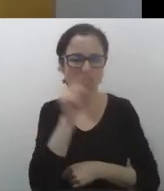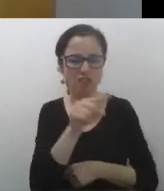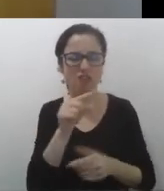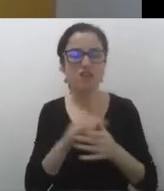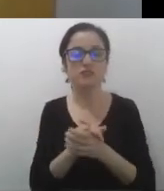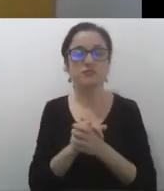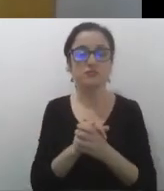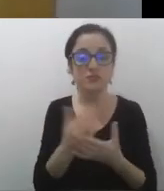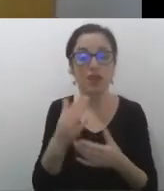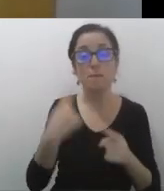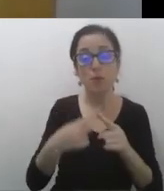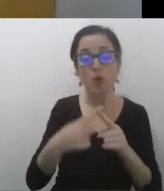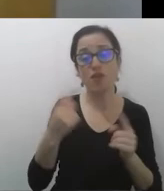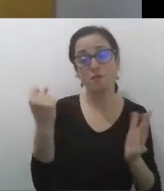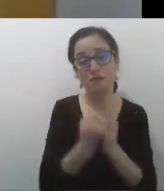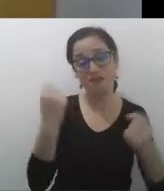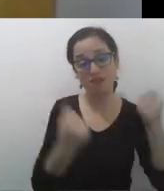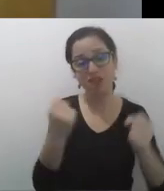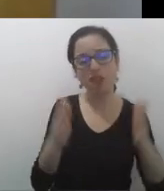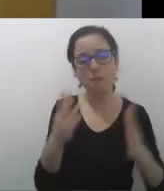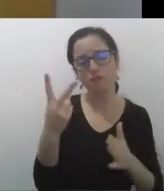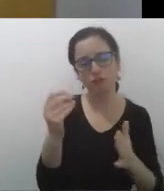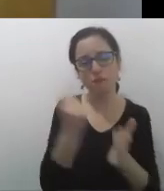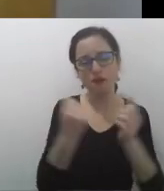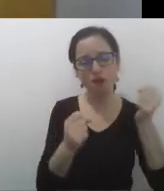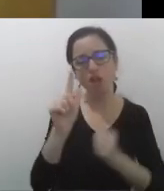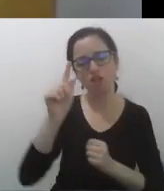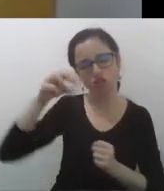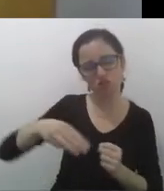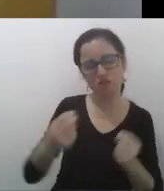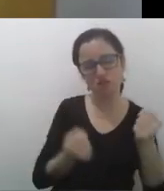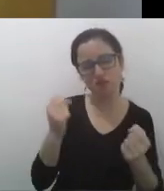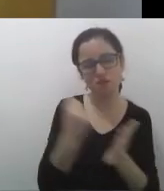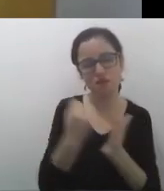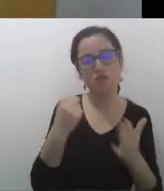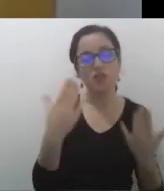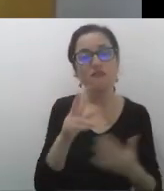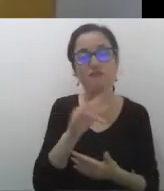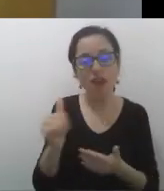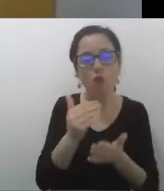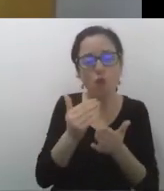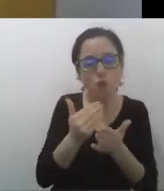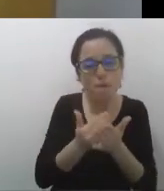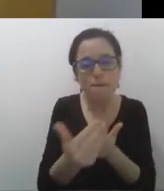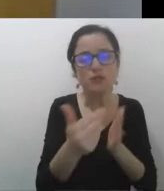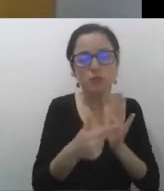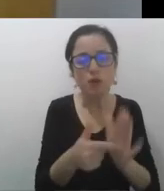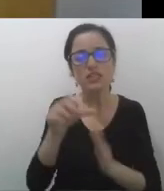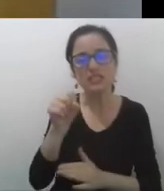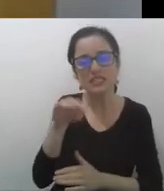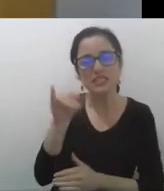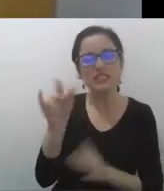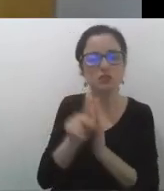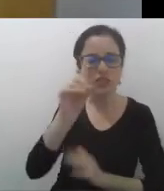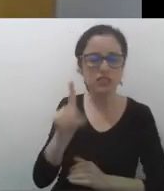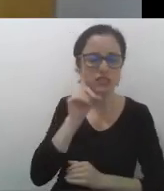é muito criticada, porque é ela, na verdade, nos anos 20, a GM, né, que vai introduzir o